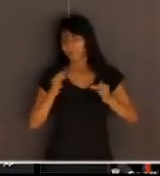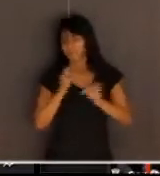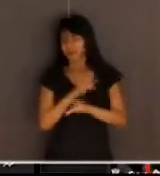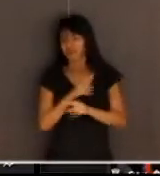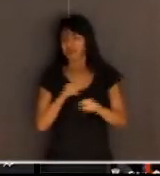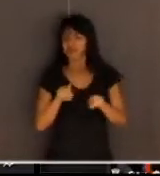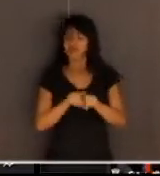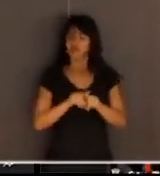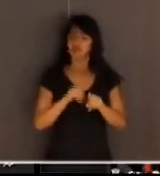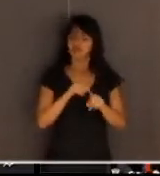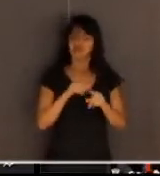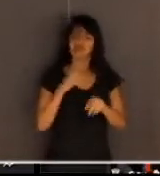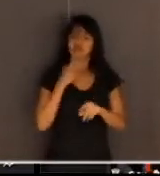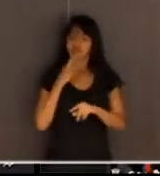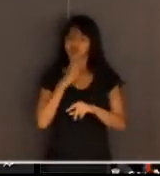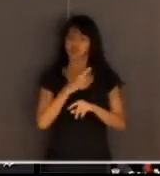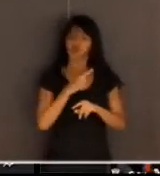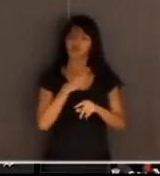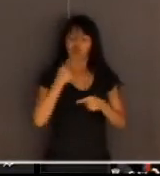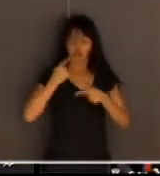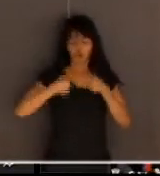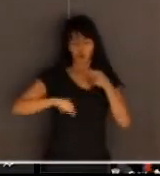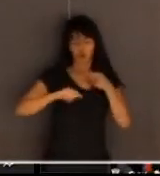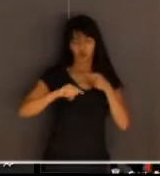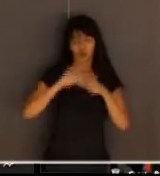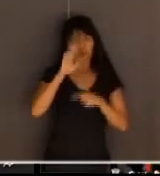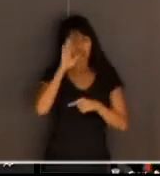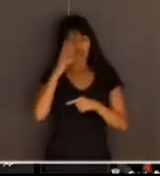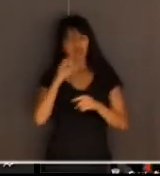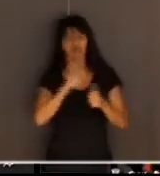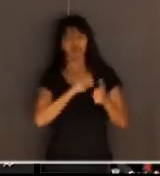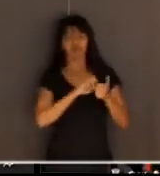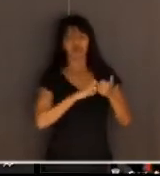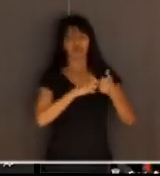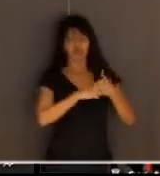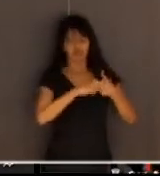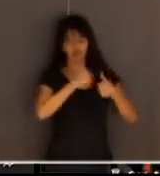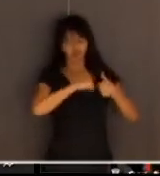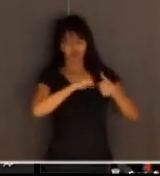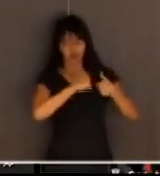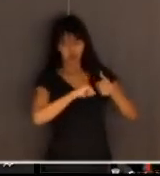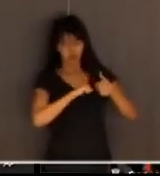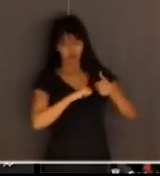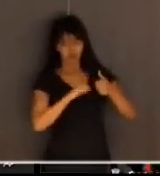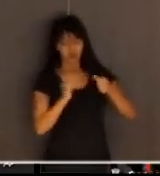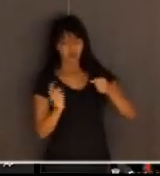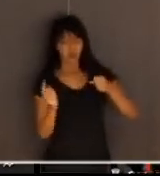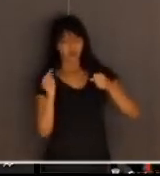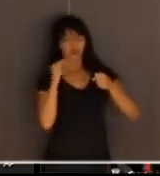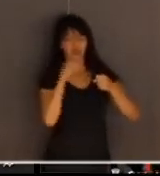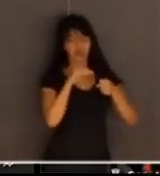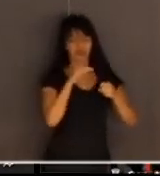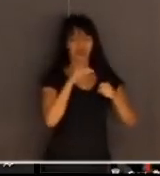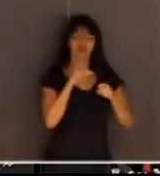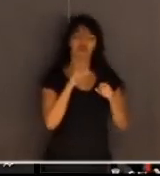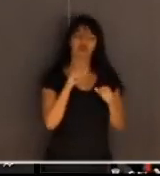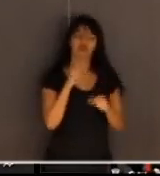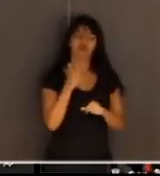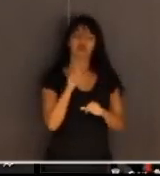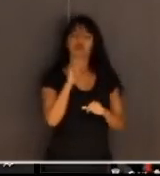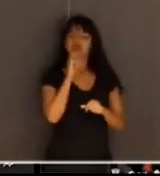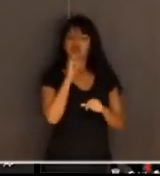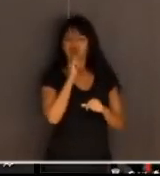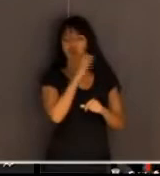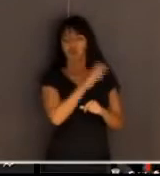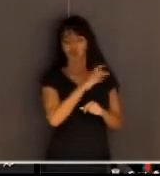desse recurso contra a decisão do Tribunal do Júri, apontando, primeiro, o próprio Código de Processo Penal diz,